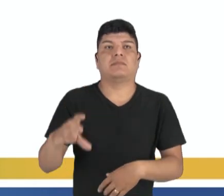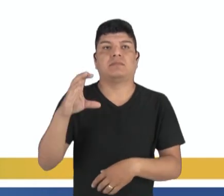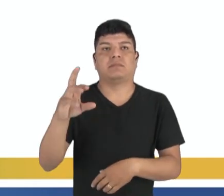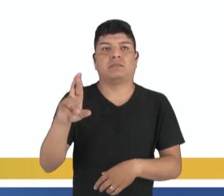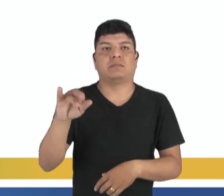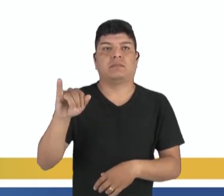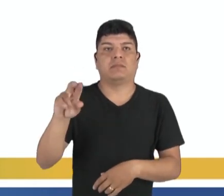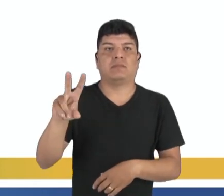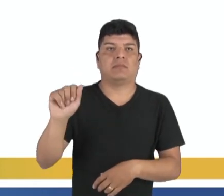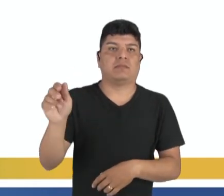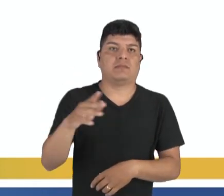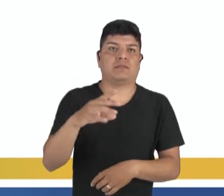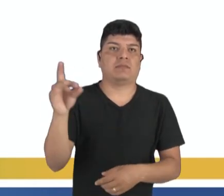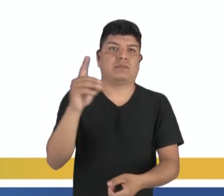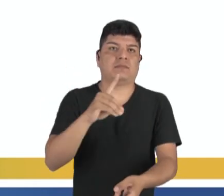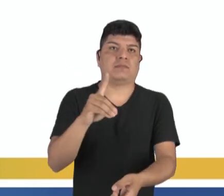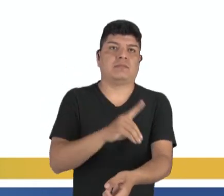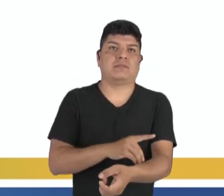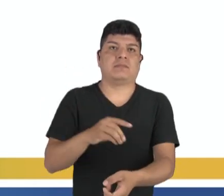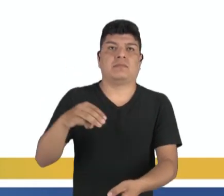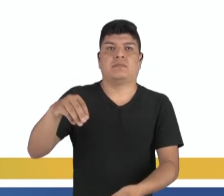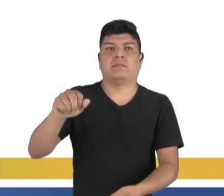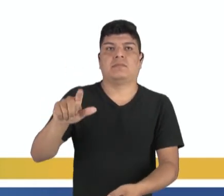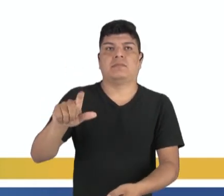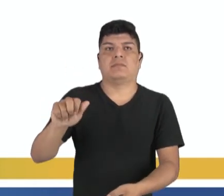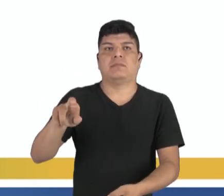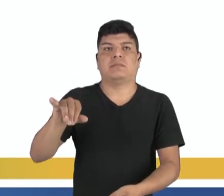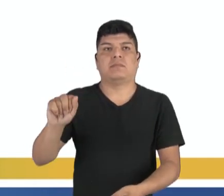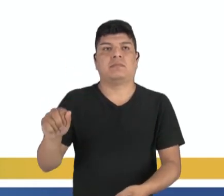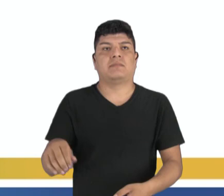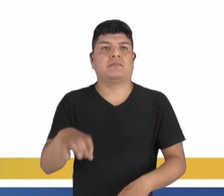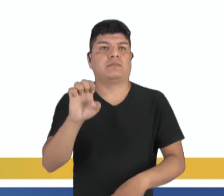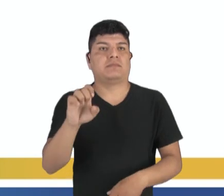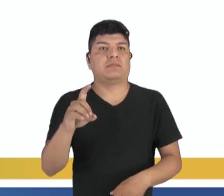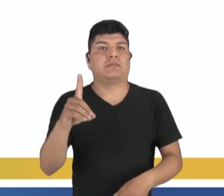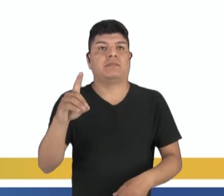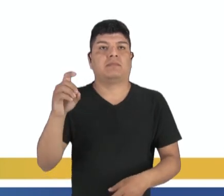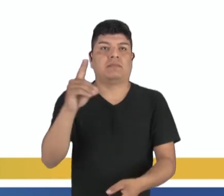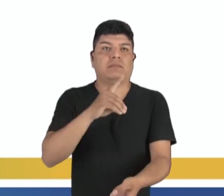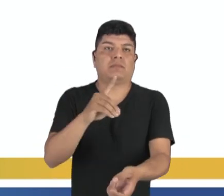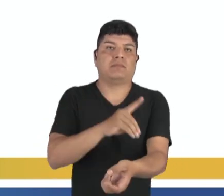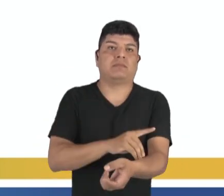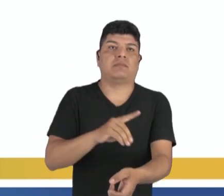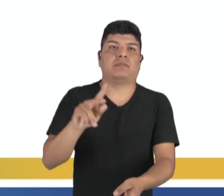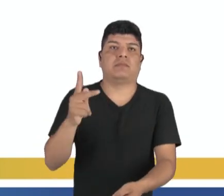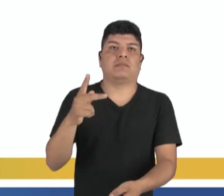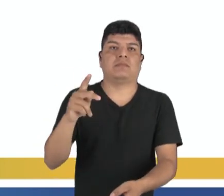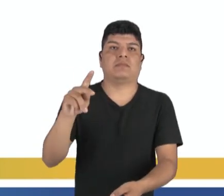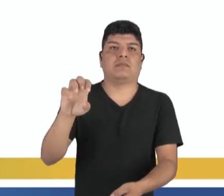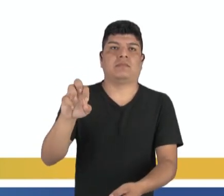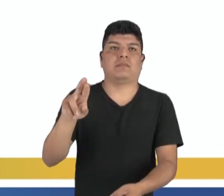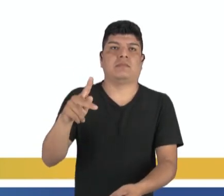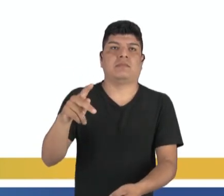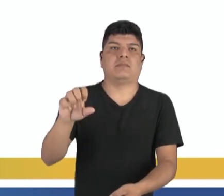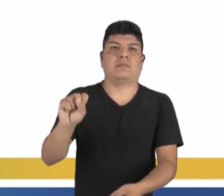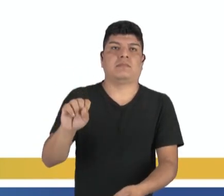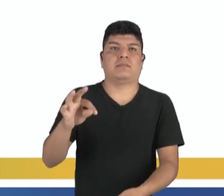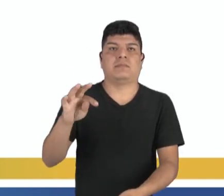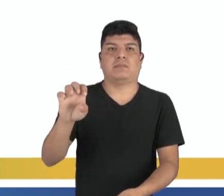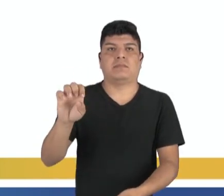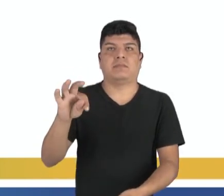na letra D, dengue, herpes e tétano. E aí, quais dessas doenças são apenas causadas por vírus?